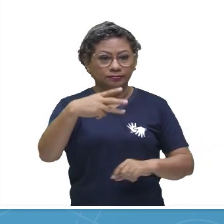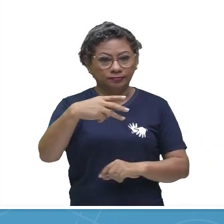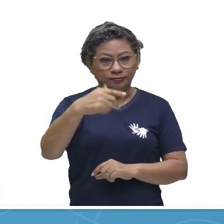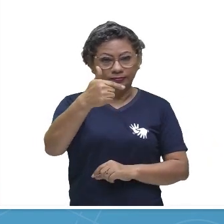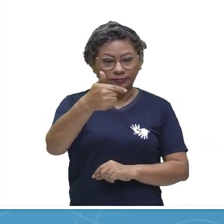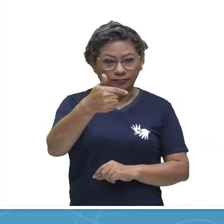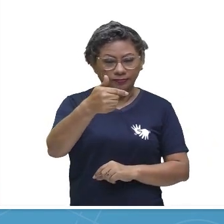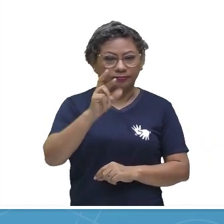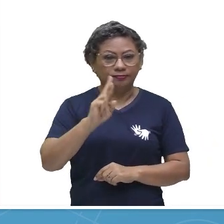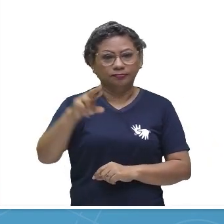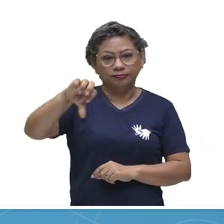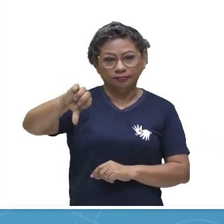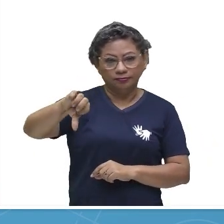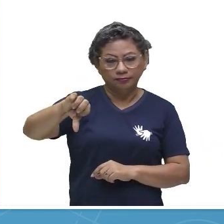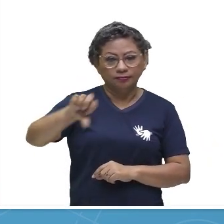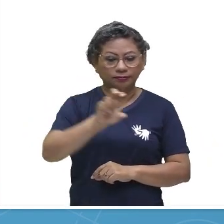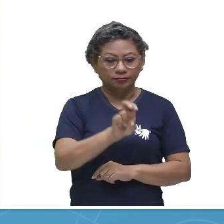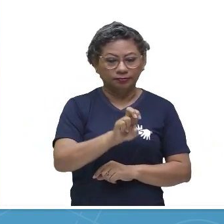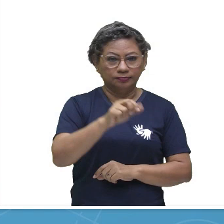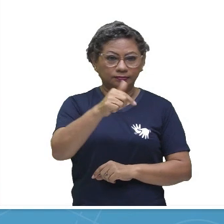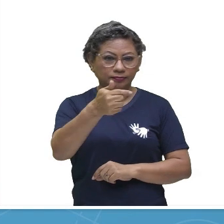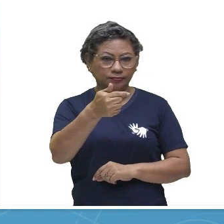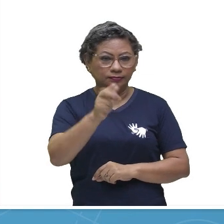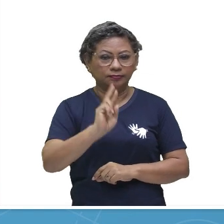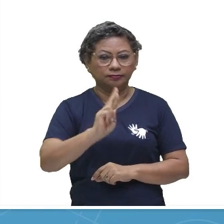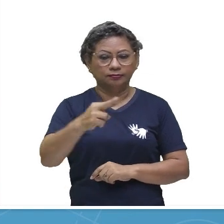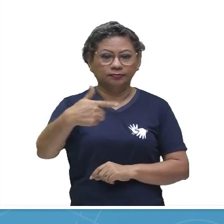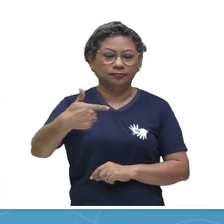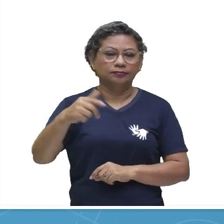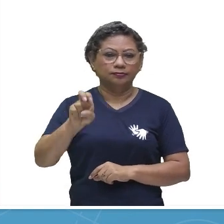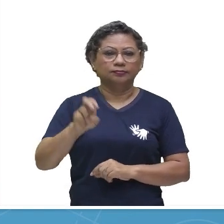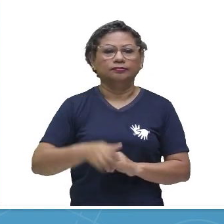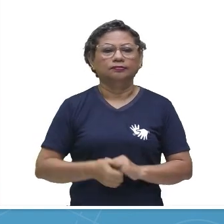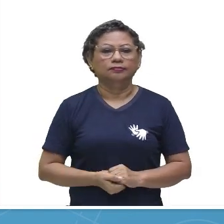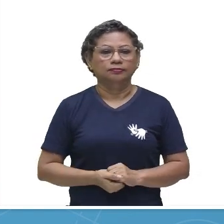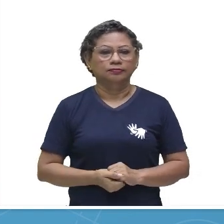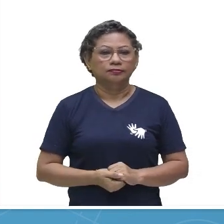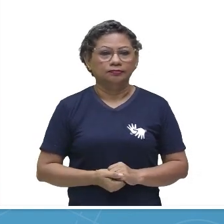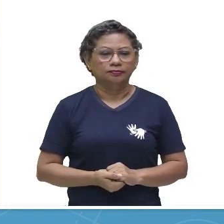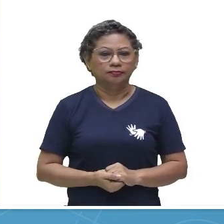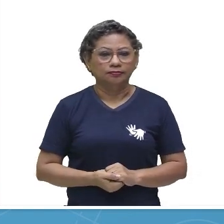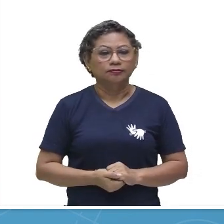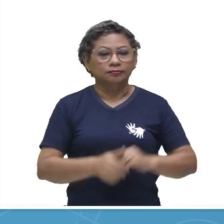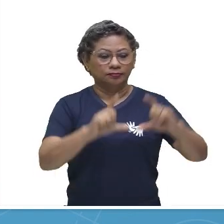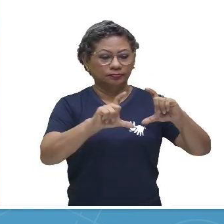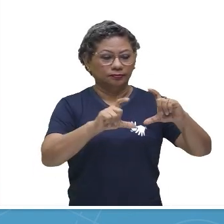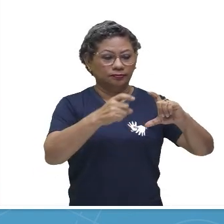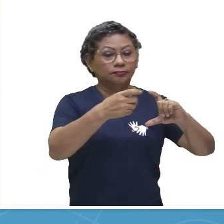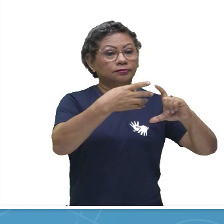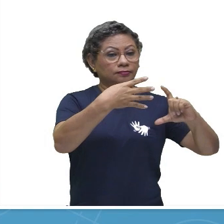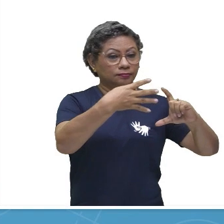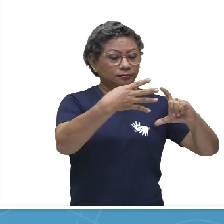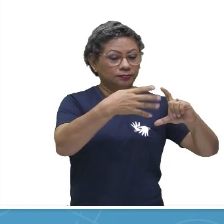9. 5 ao quadrado, 25. 4 sétimos elevado à terceira. Então, eu vou levar o numerador